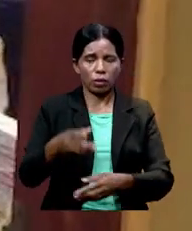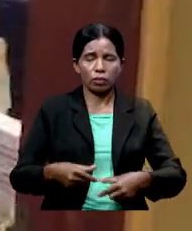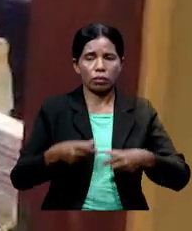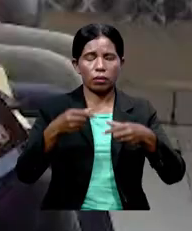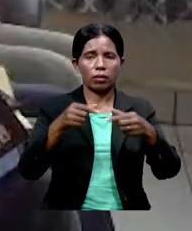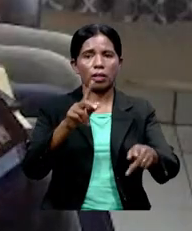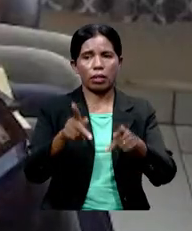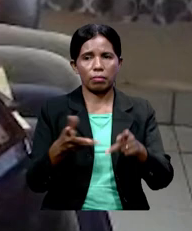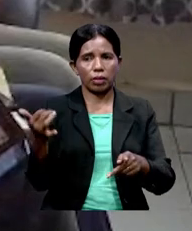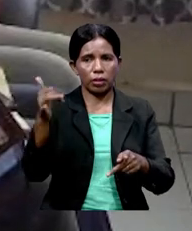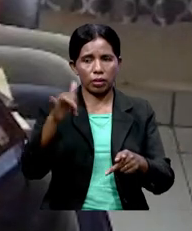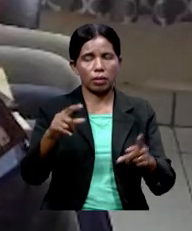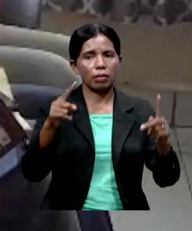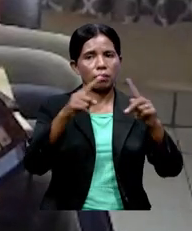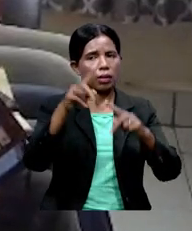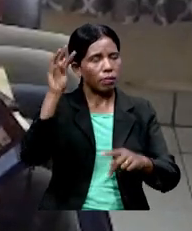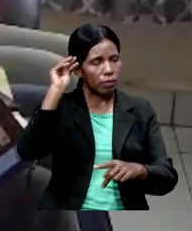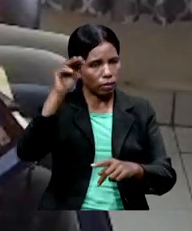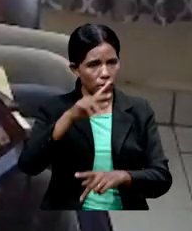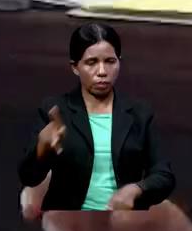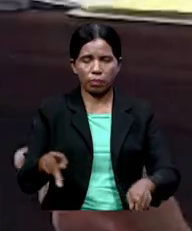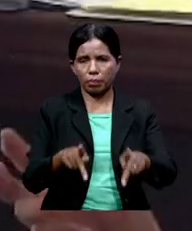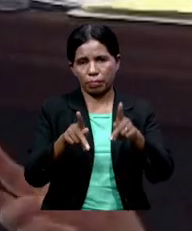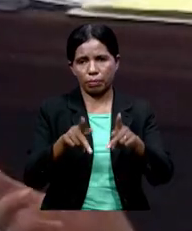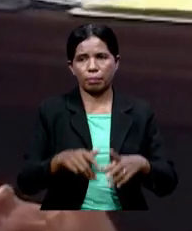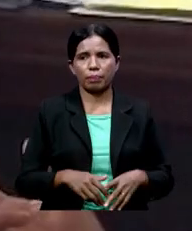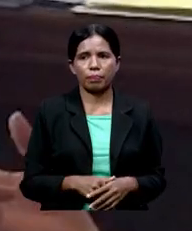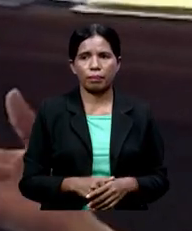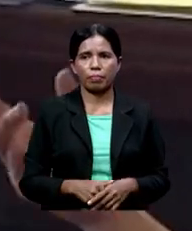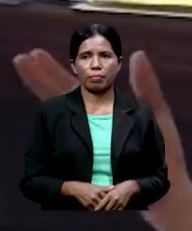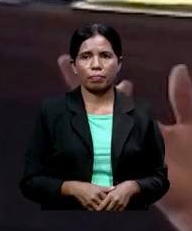suspeito Sira para o Ministério Público. Equipa Cobertura, GMN.